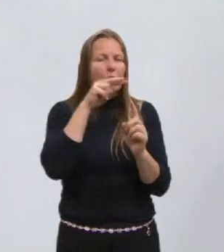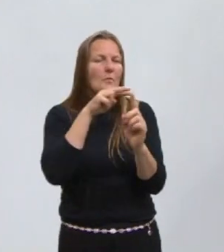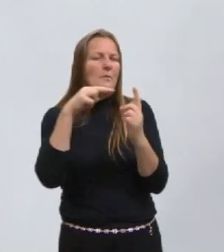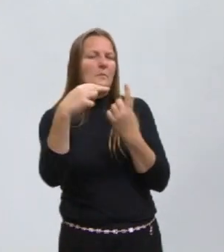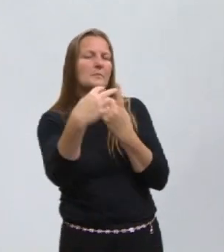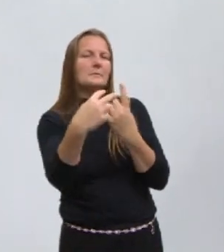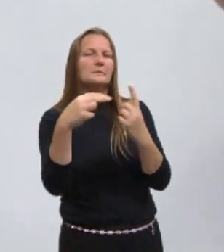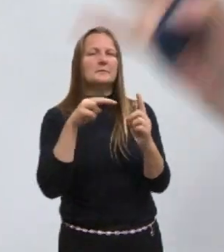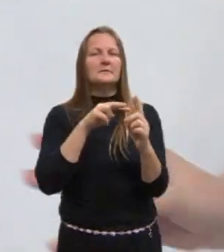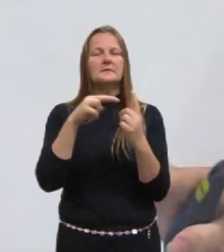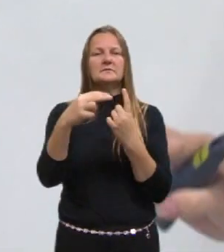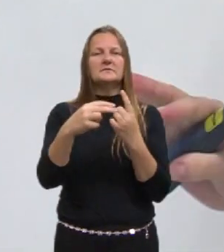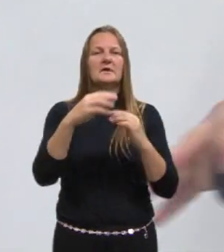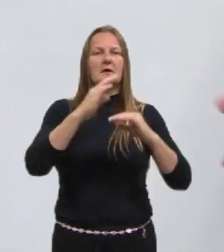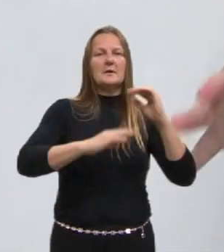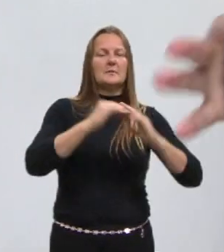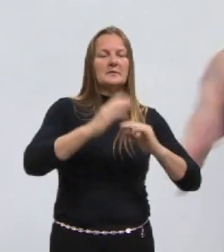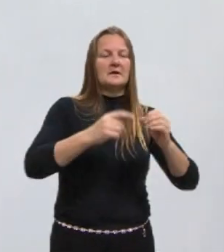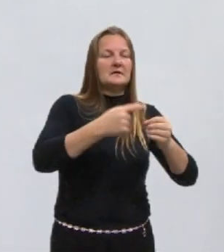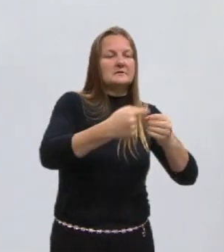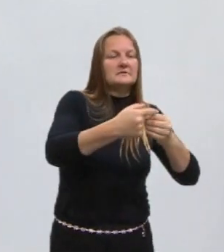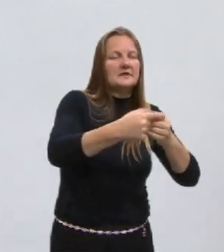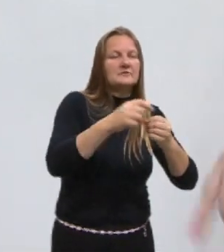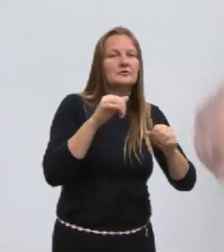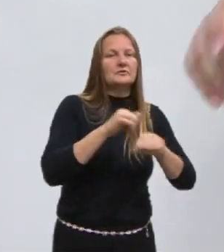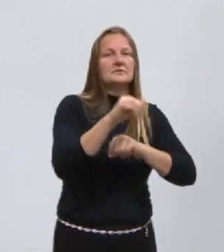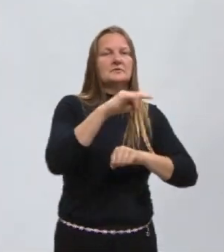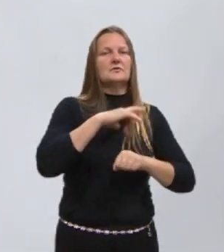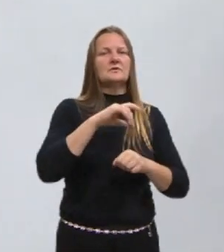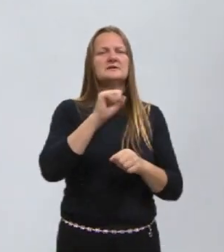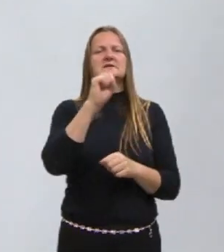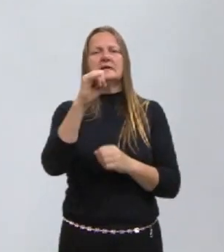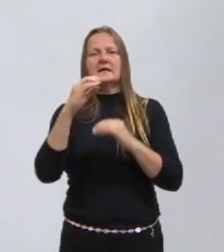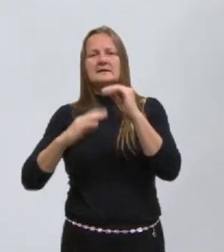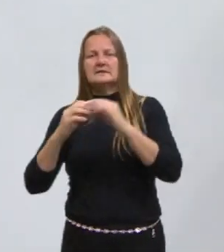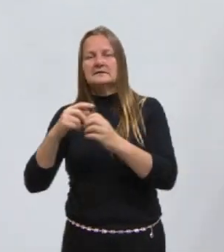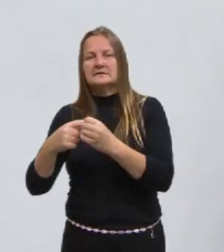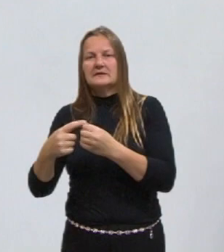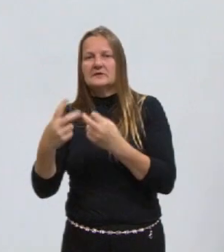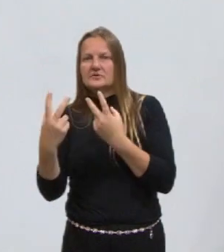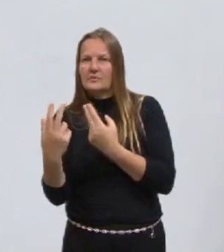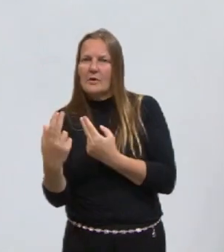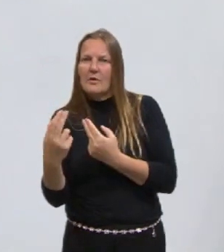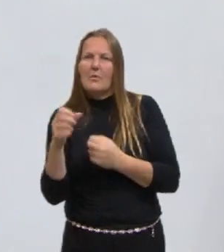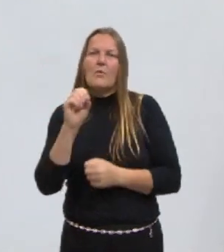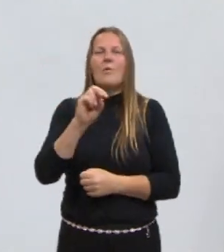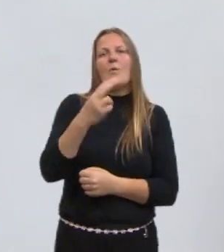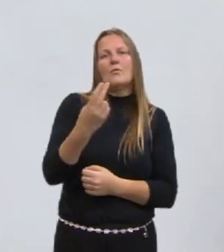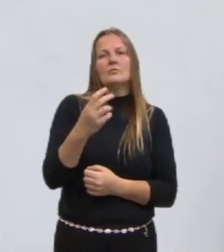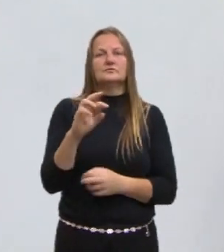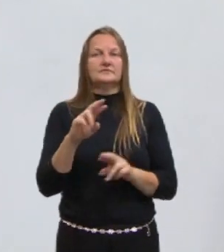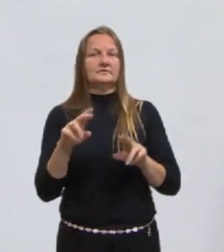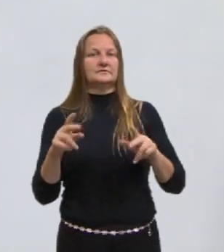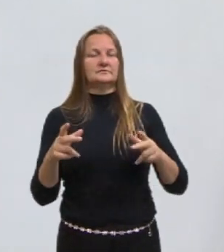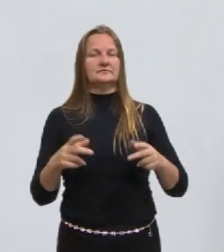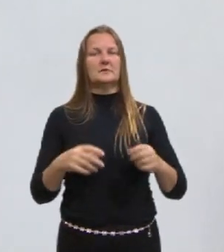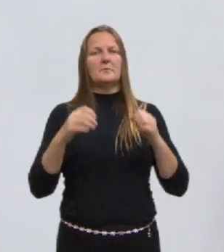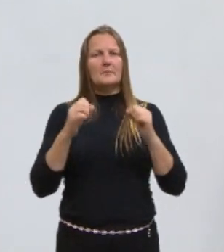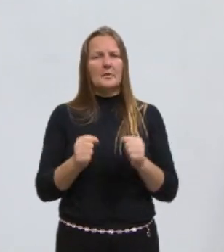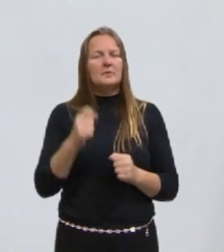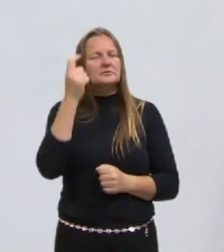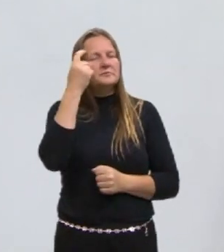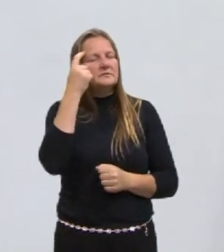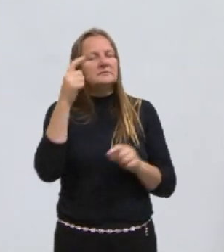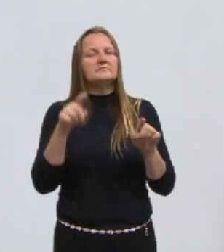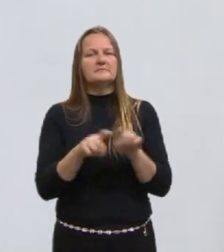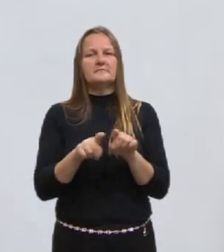pesquisa foi aplicada em tal cidade, aconteceu isso, será que na minha cidade vai acontecer a mesma coisa? Então, a gente pode pensar nisso